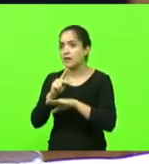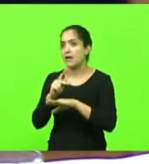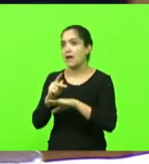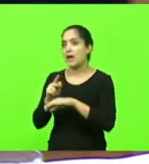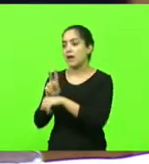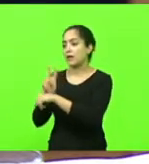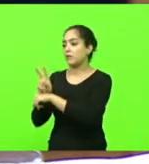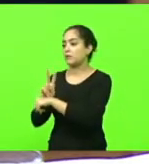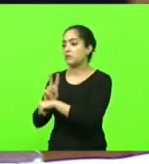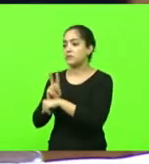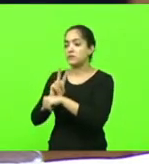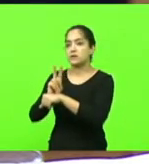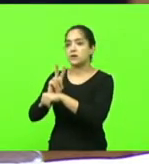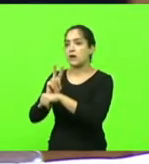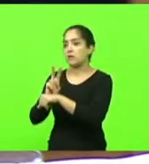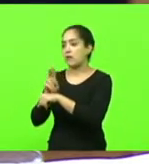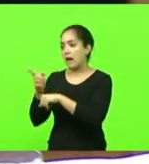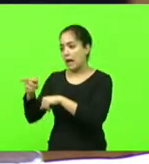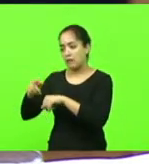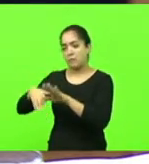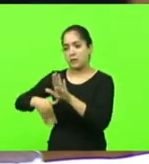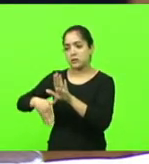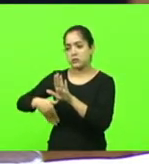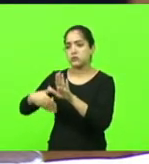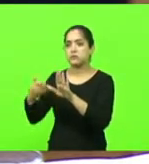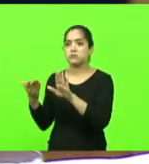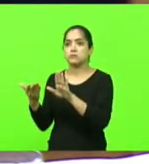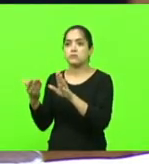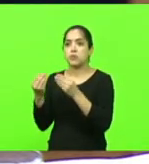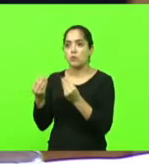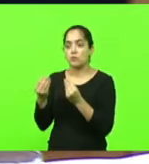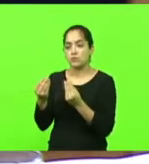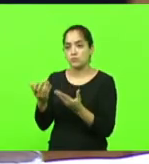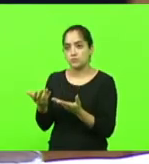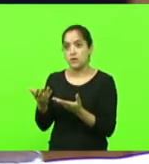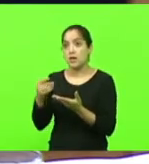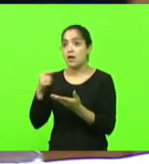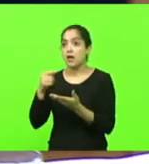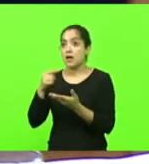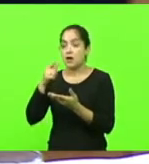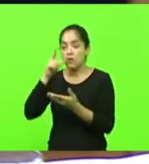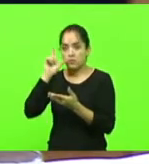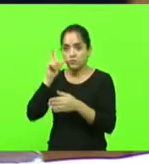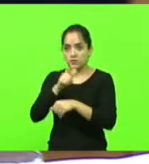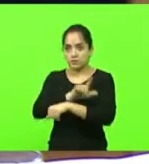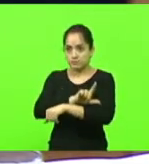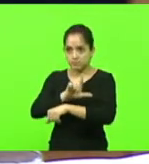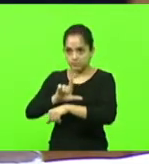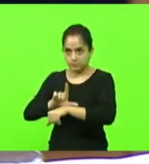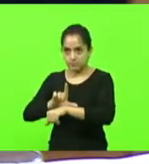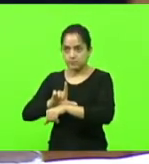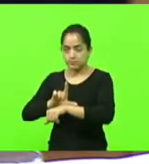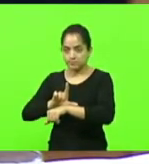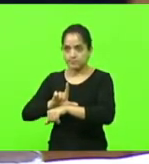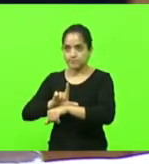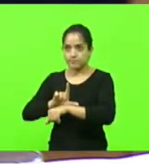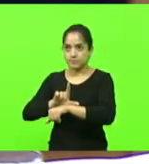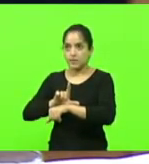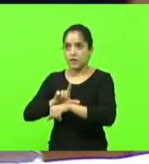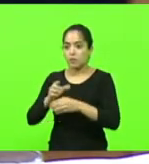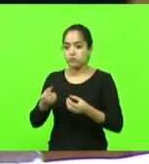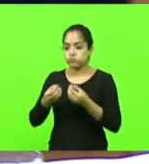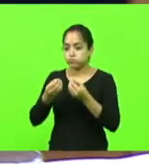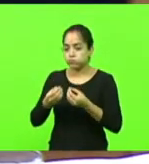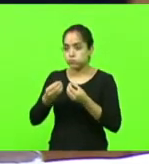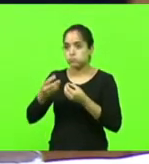bandido. Trata como bandido. Ontem nós tivemos em Lages o castra-bus da Kátia Chubassi para castrar os animais que estão na